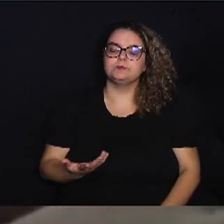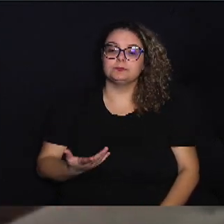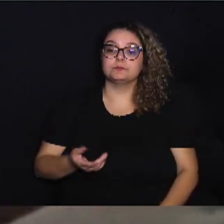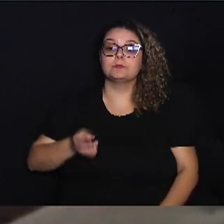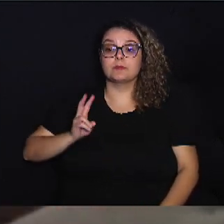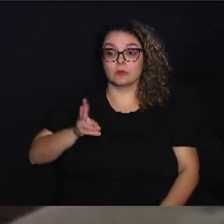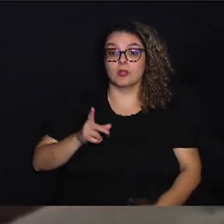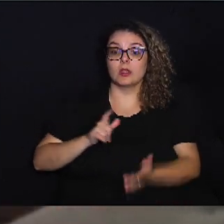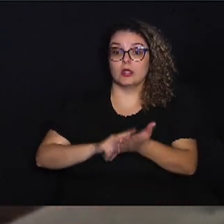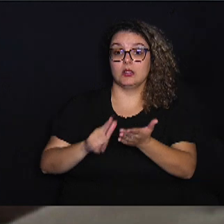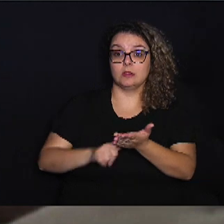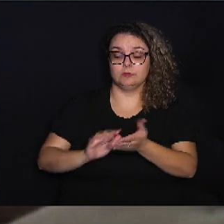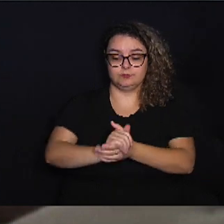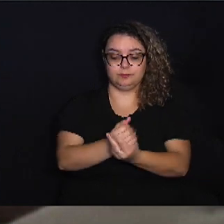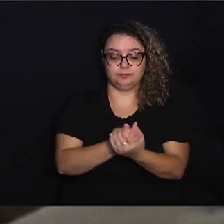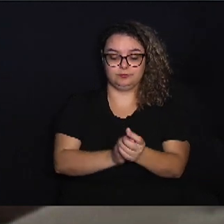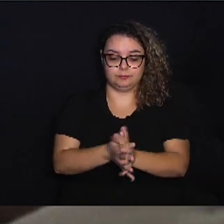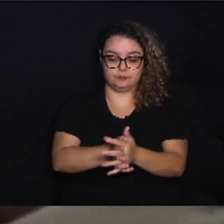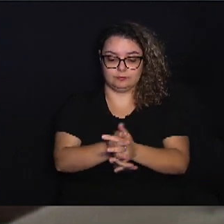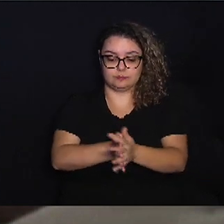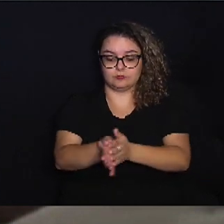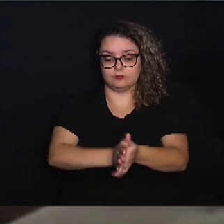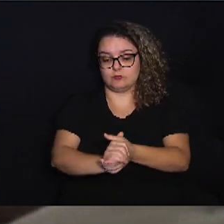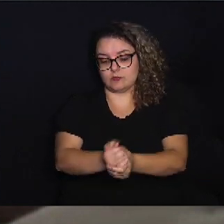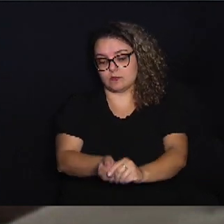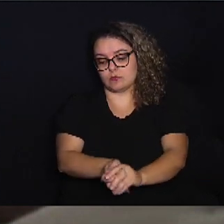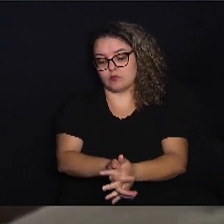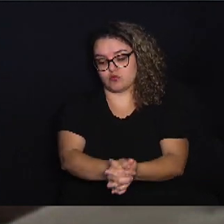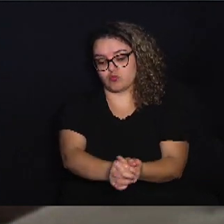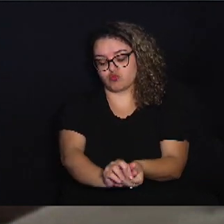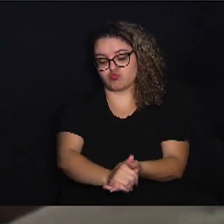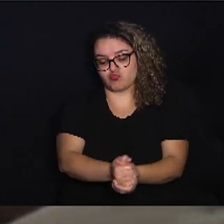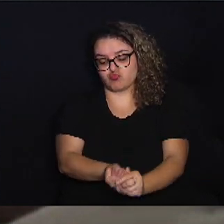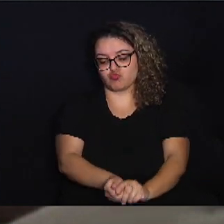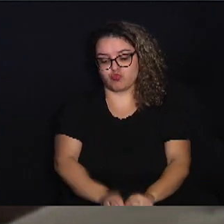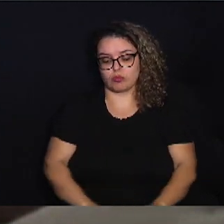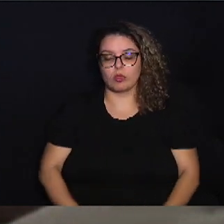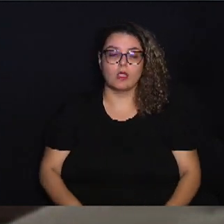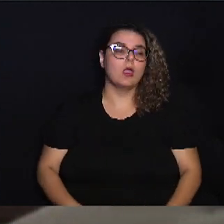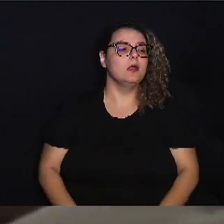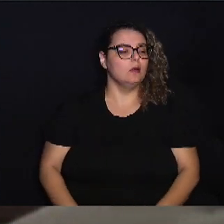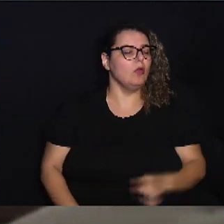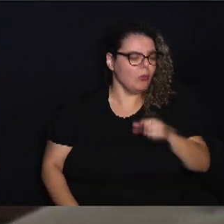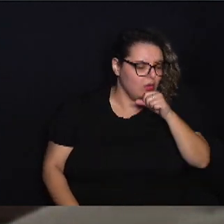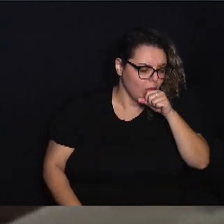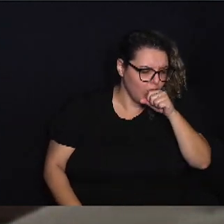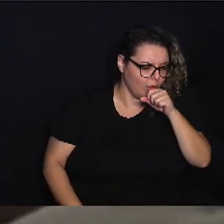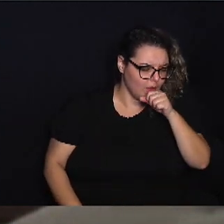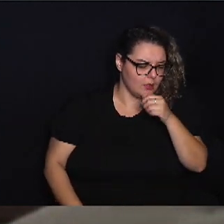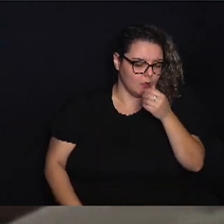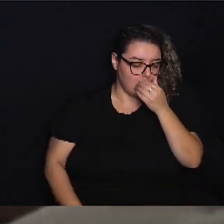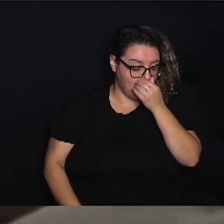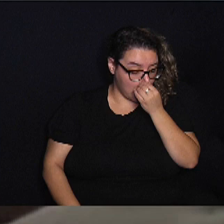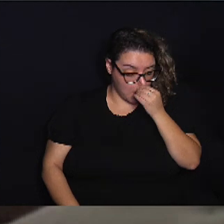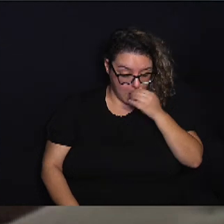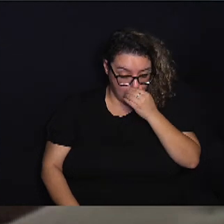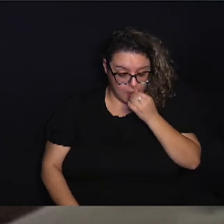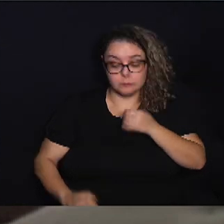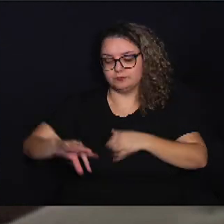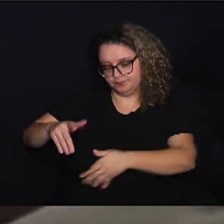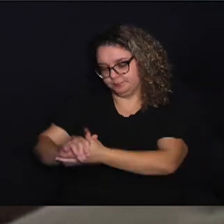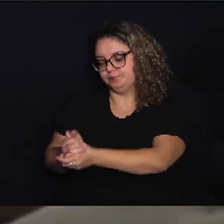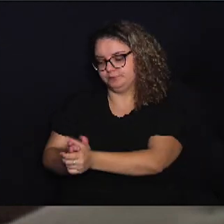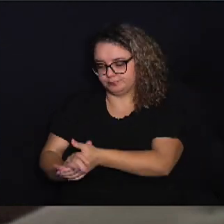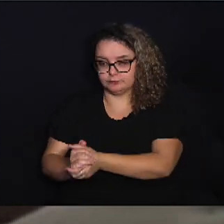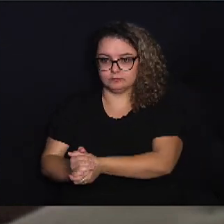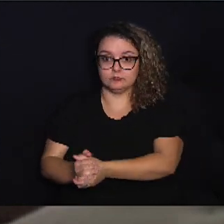da higienização, lavar as mãos. Essa é a melhor maneira de evitar a disseminação. Agora, quando a criança tem que se expor, ou seja, vai sair